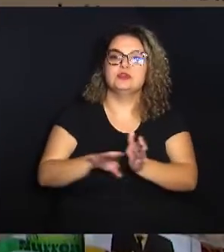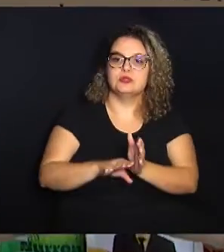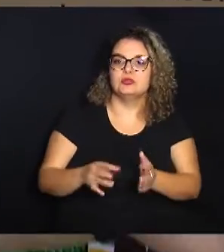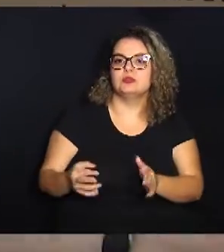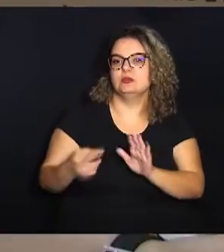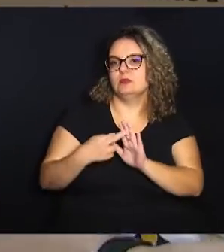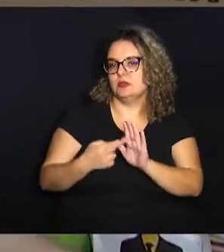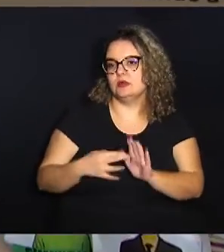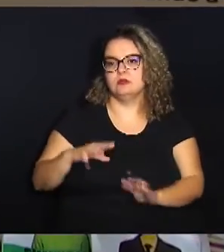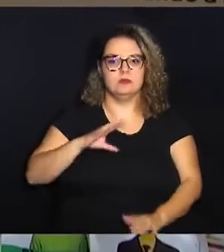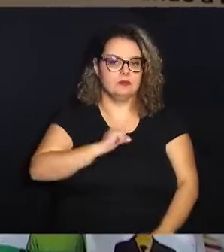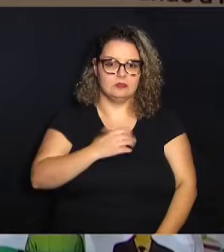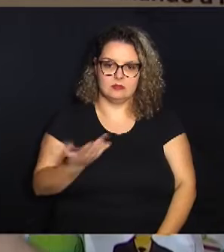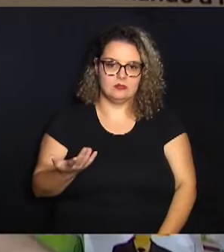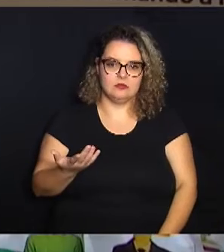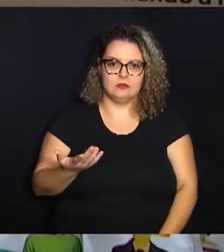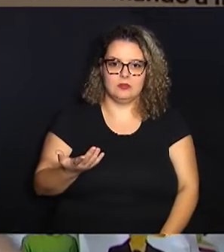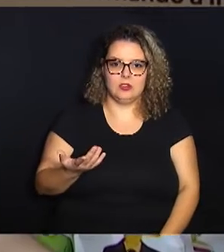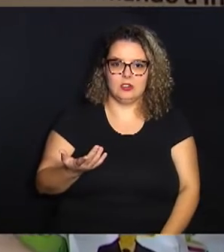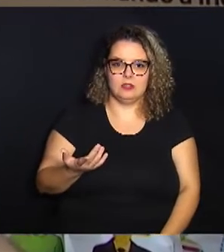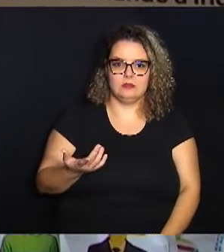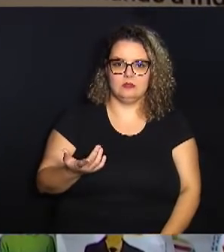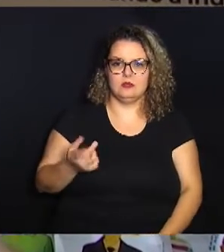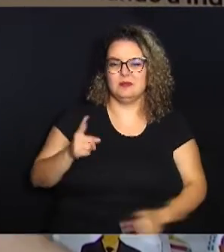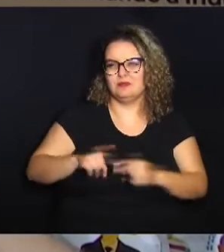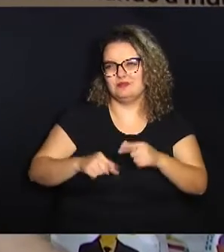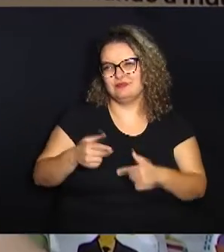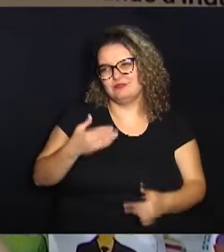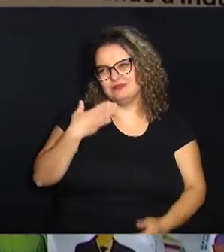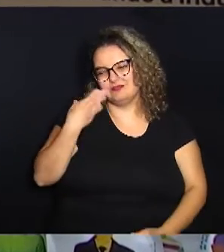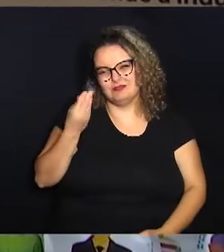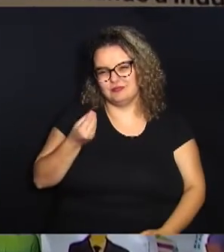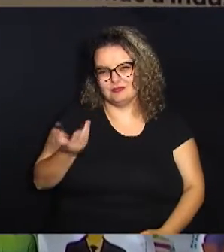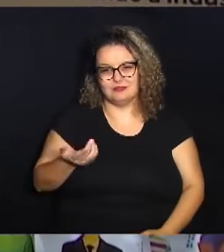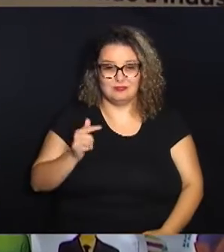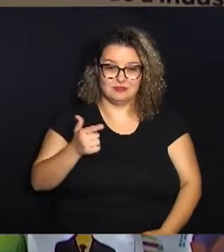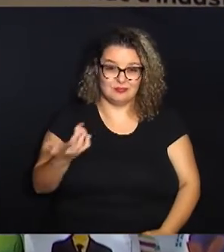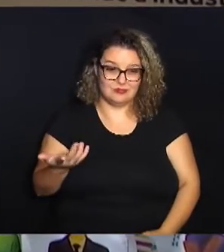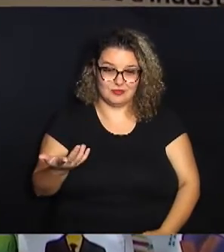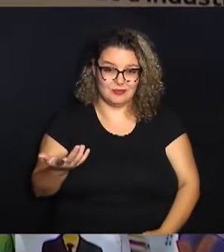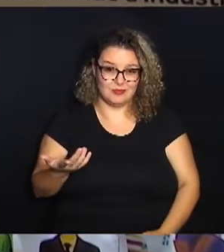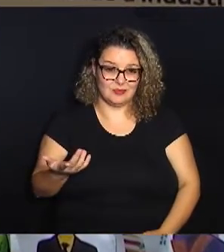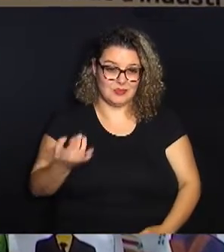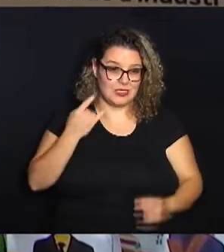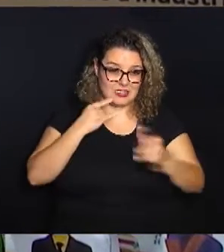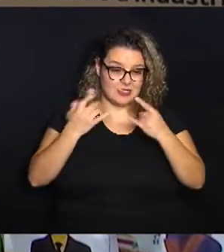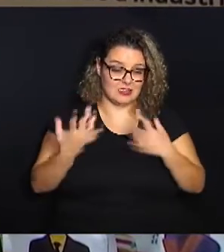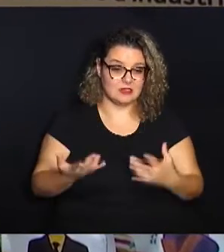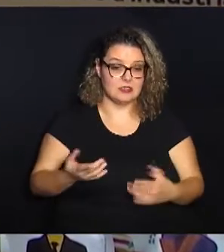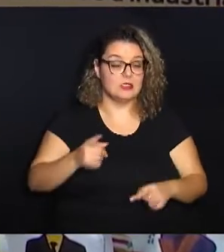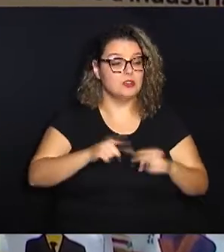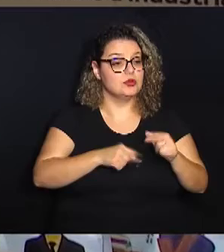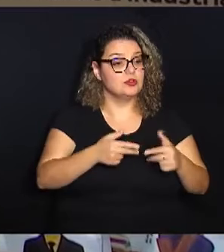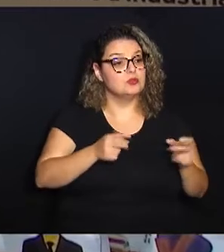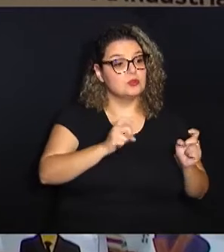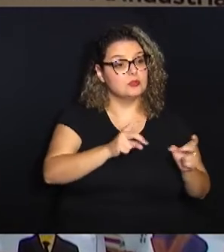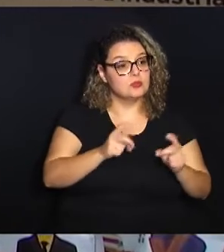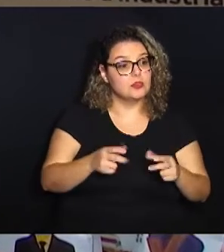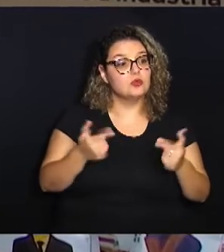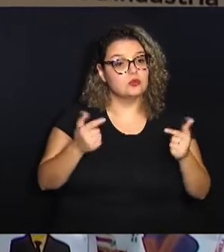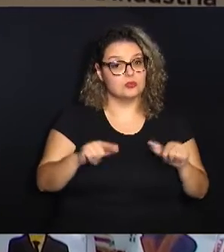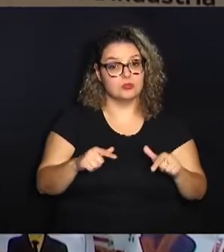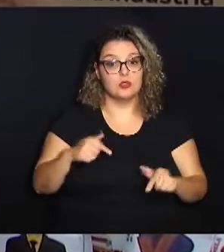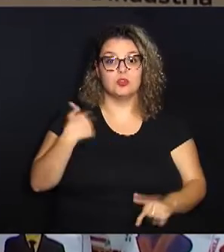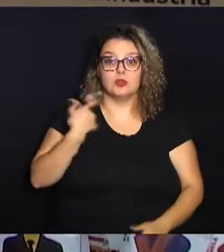receita que é gostoso. Fazer um produto sem sabor não tem graça, né? E hoje esse produto está sendo comercializado onde?